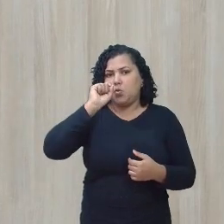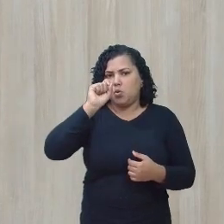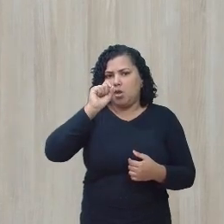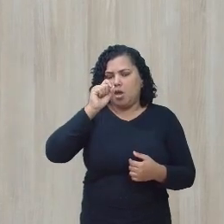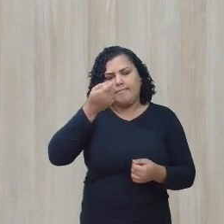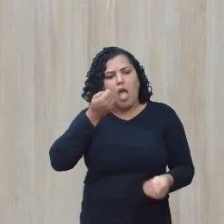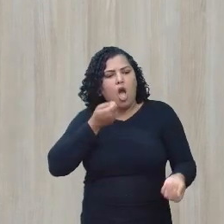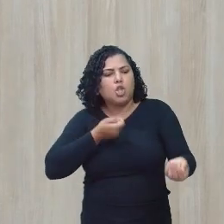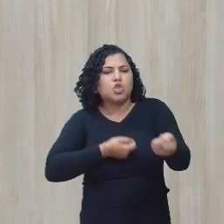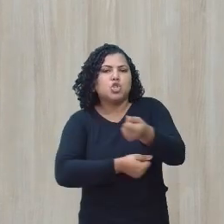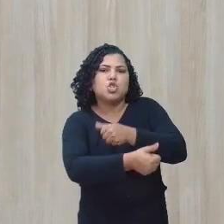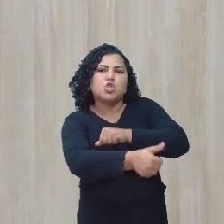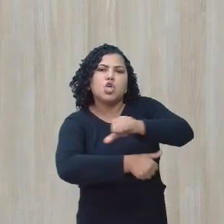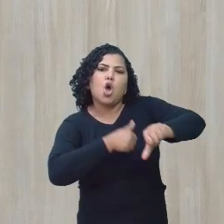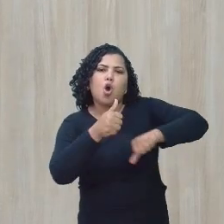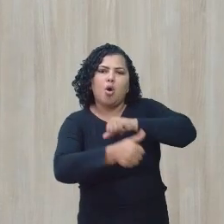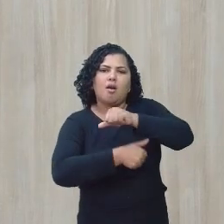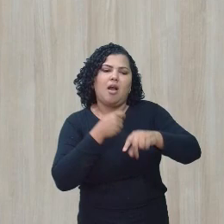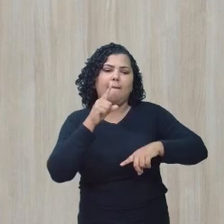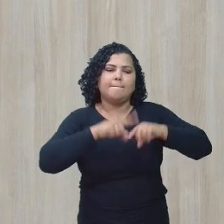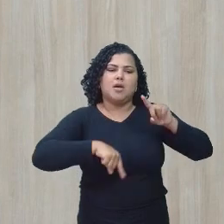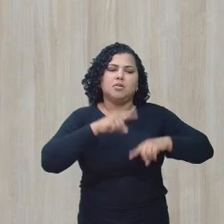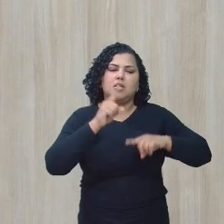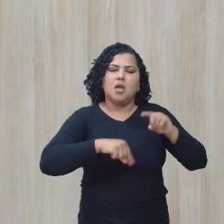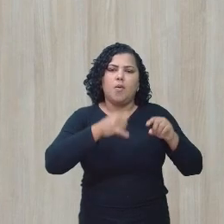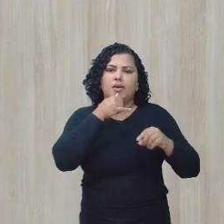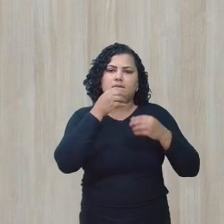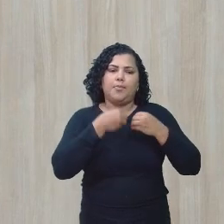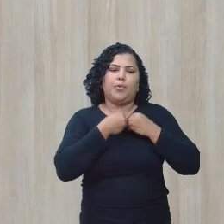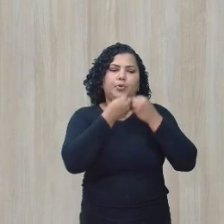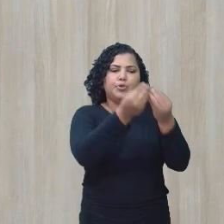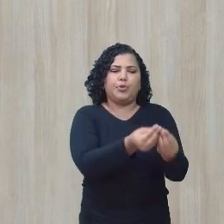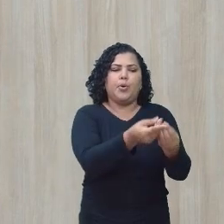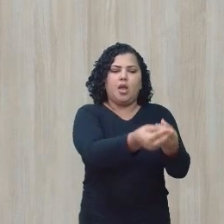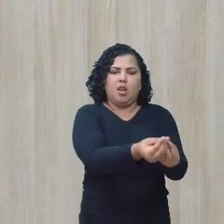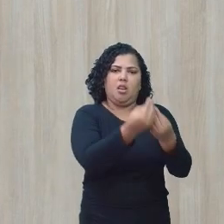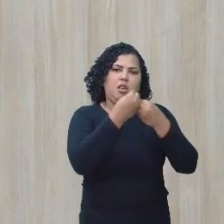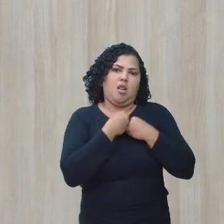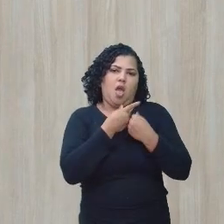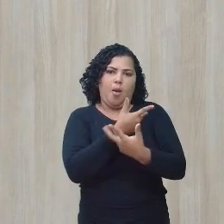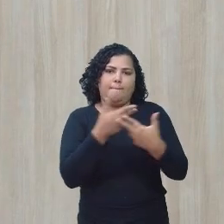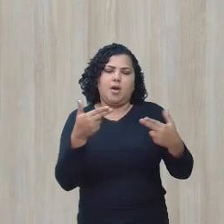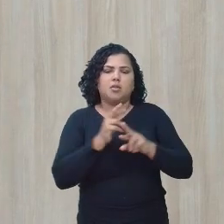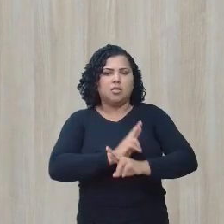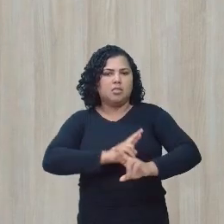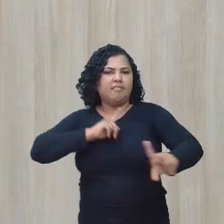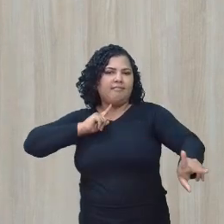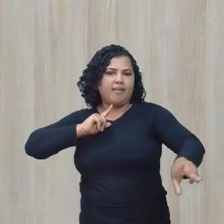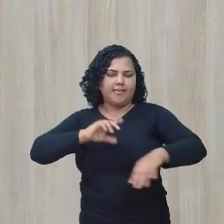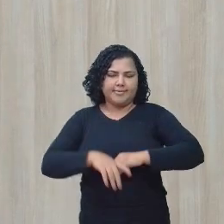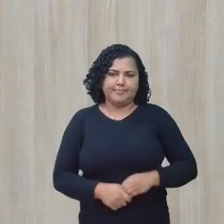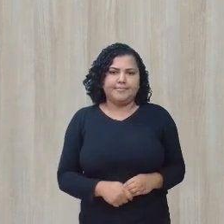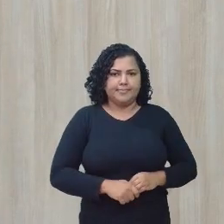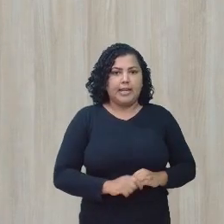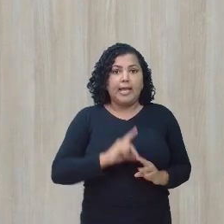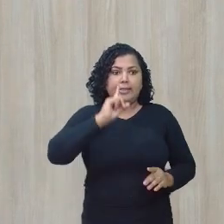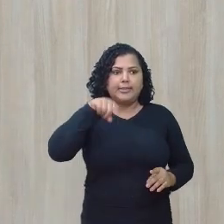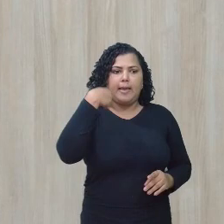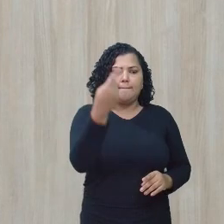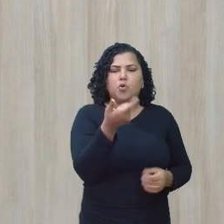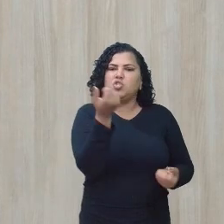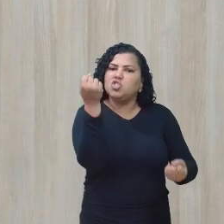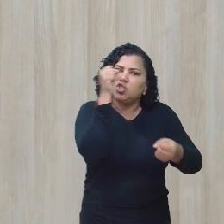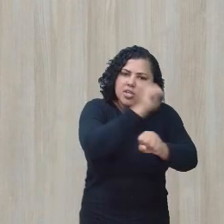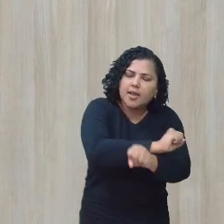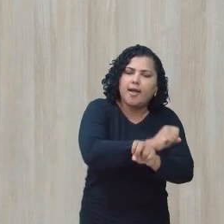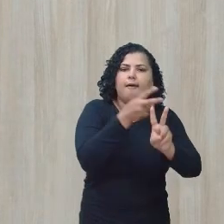primeiro momento vai ser interessante para os sujeitos indígenas, mas a partir do momento que não é interessante para os indígenas, esse trabalho vai se dar através da